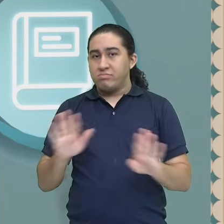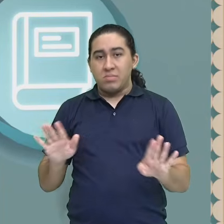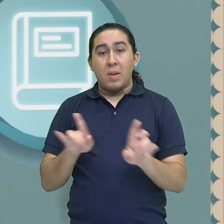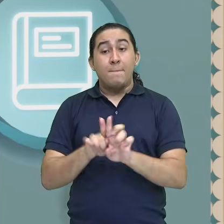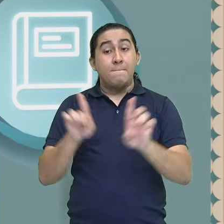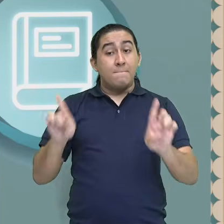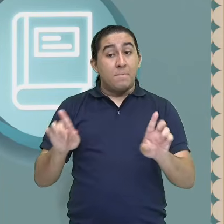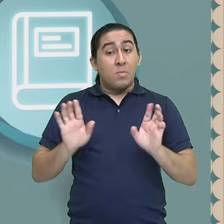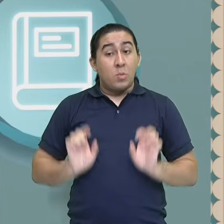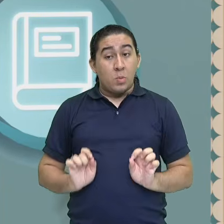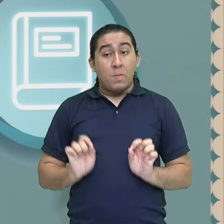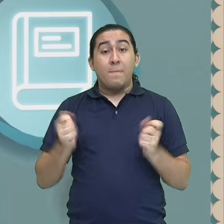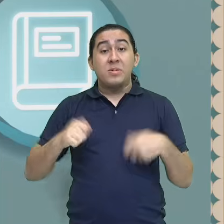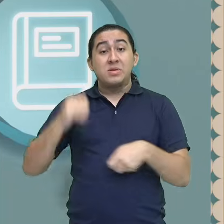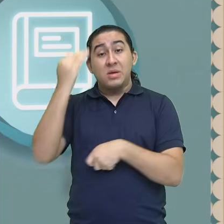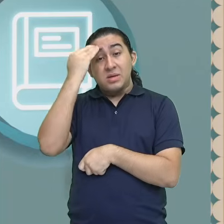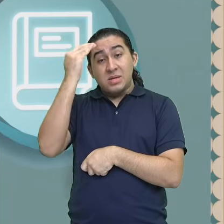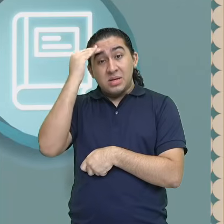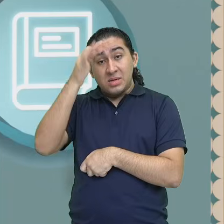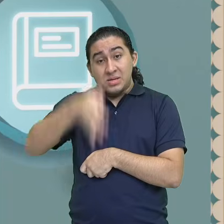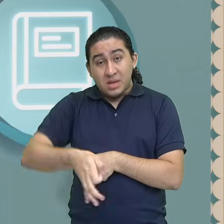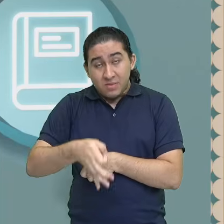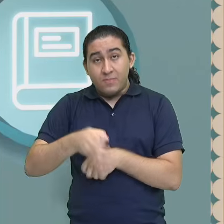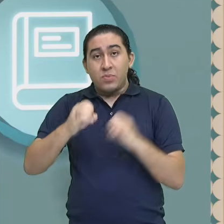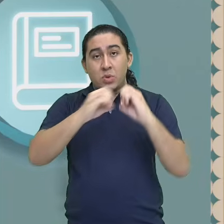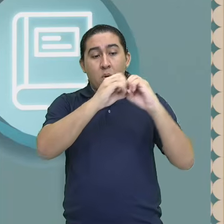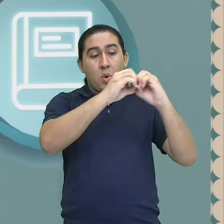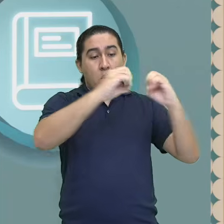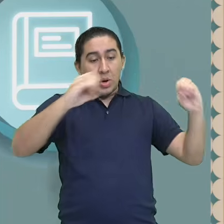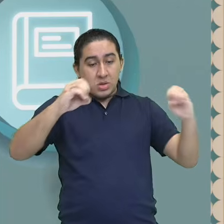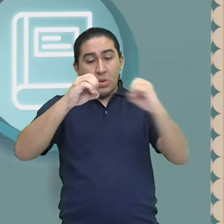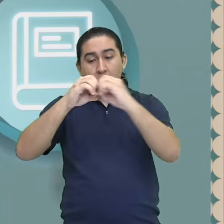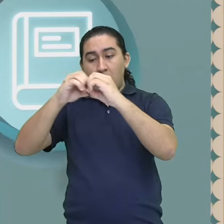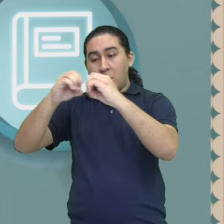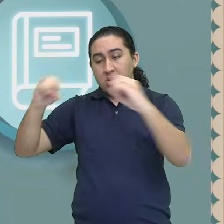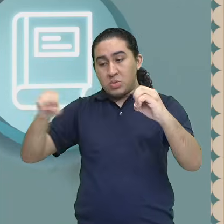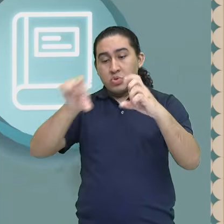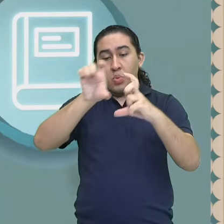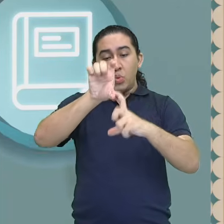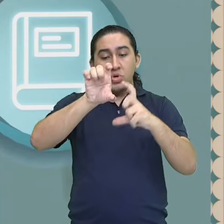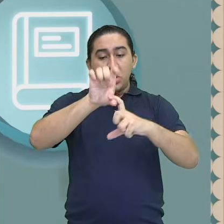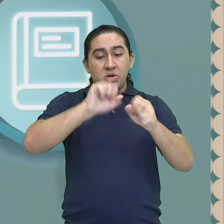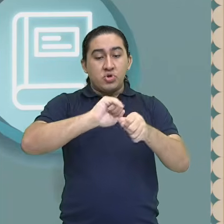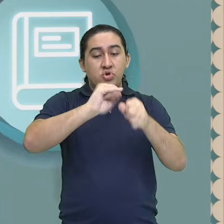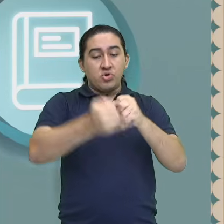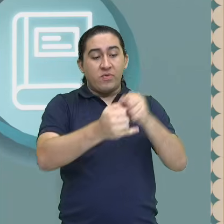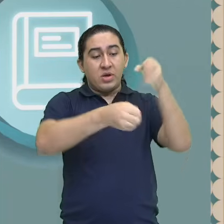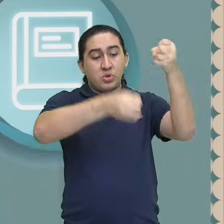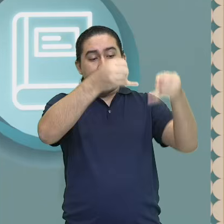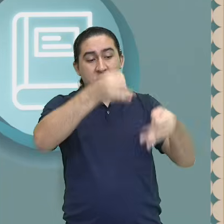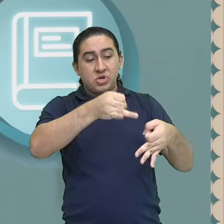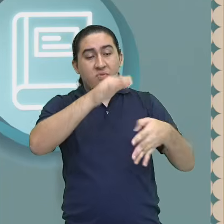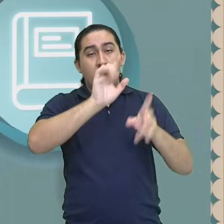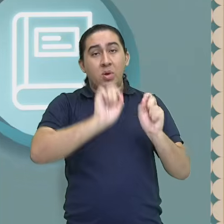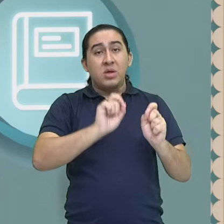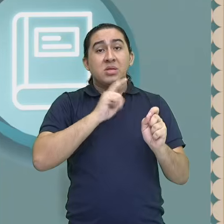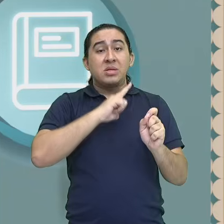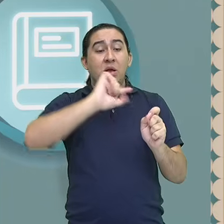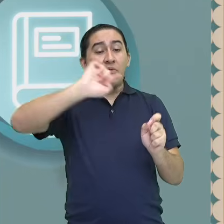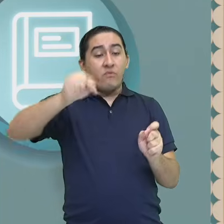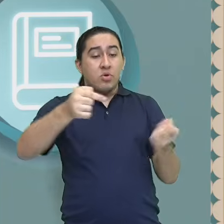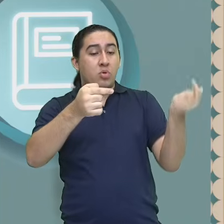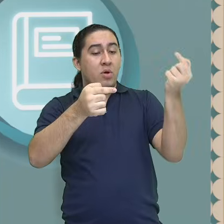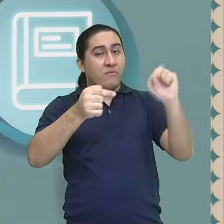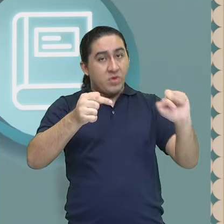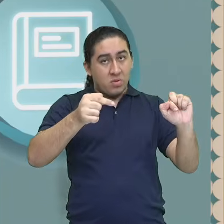que vocês devem entender é isto: a oração subordinada adjetiva explicativa, ela está isolada, a